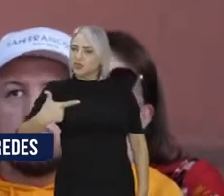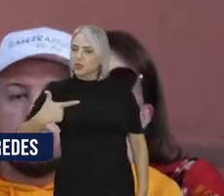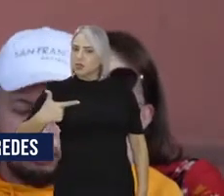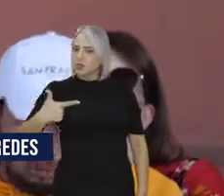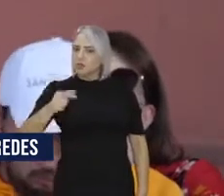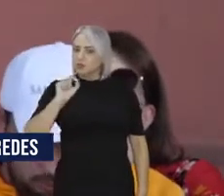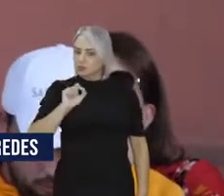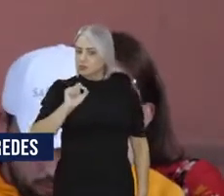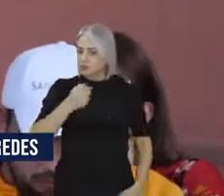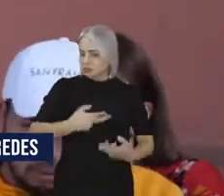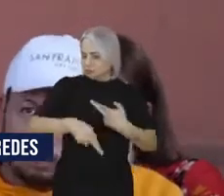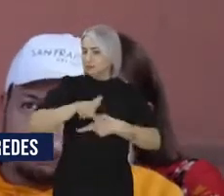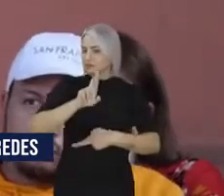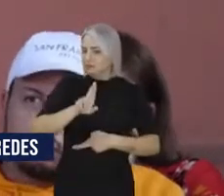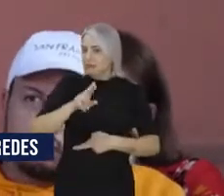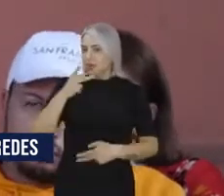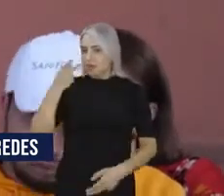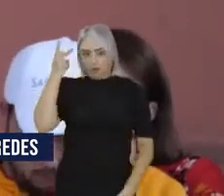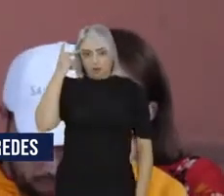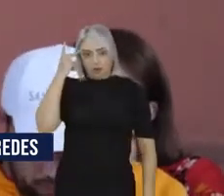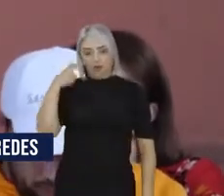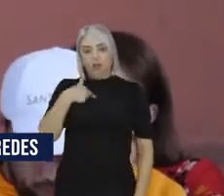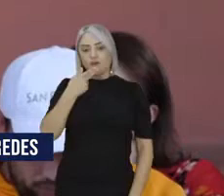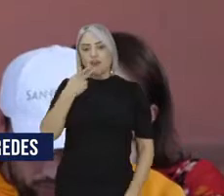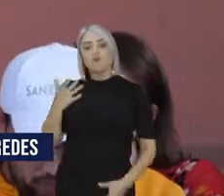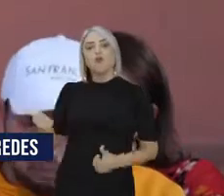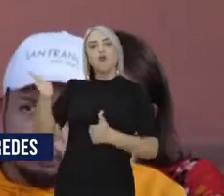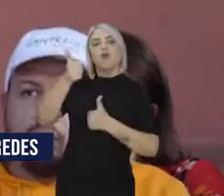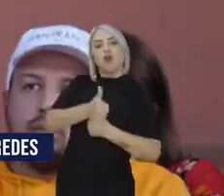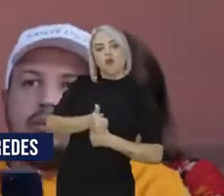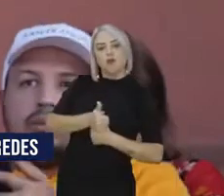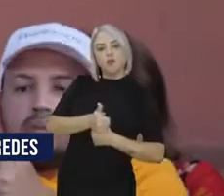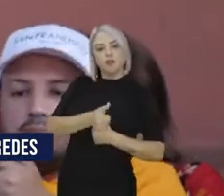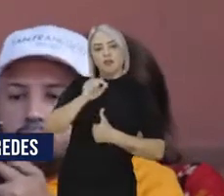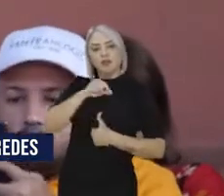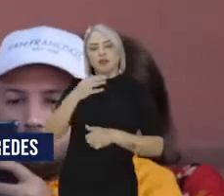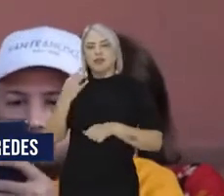e eu digo que foi um golpe que tentaram dar contra o Estado,